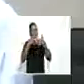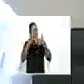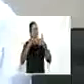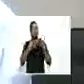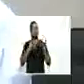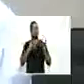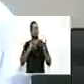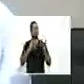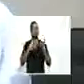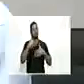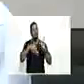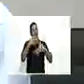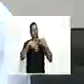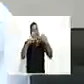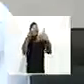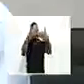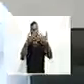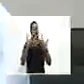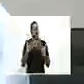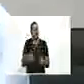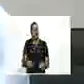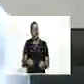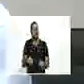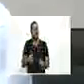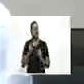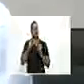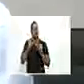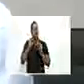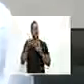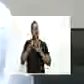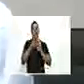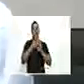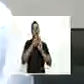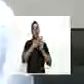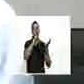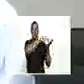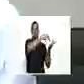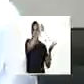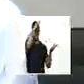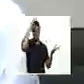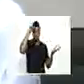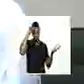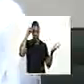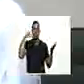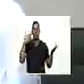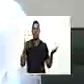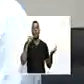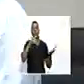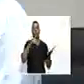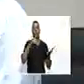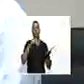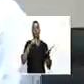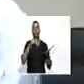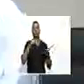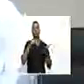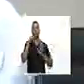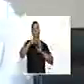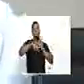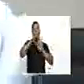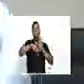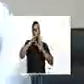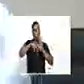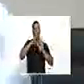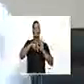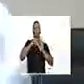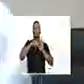de forma progressiva aceitou então a proposta do executivo Então esse projeto foi um dos